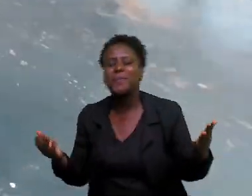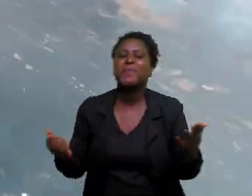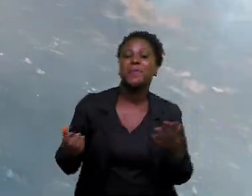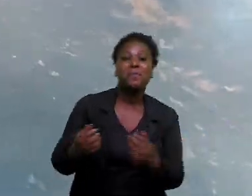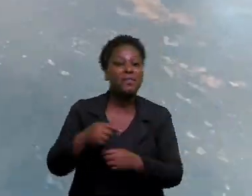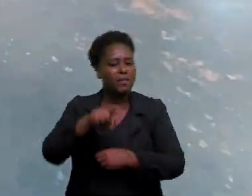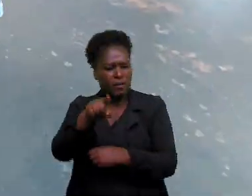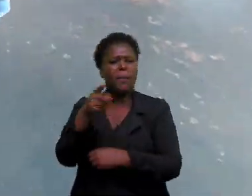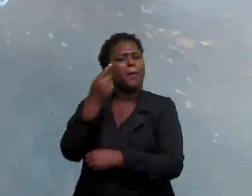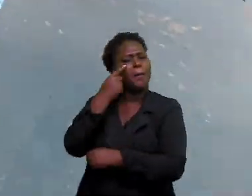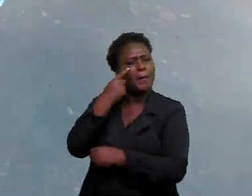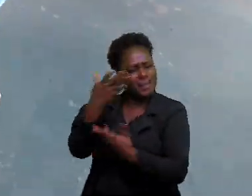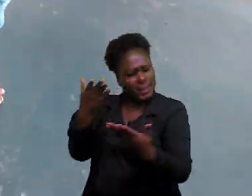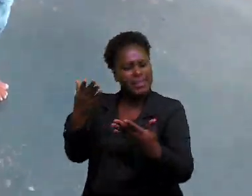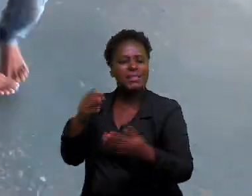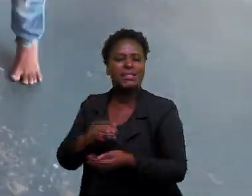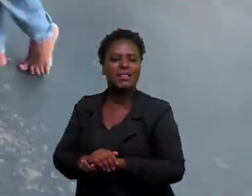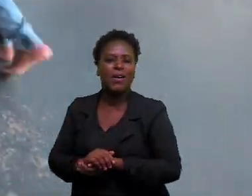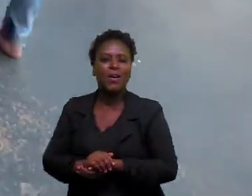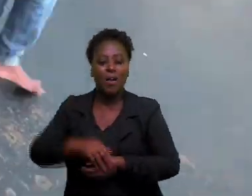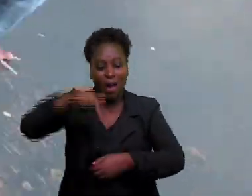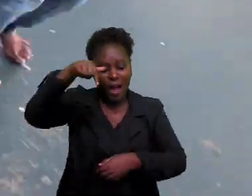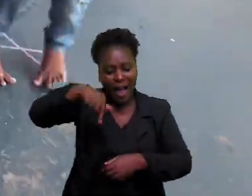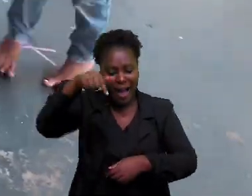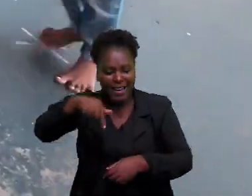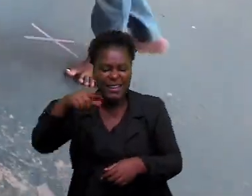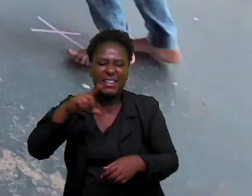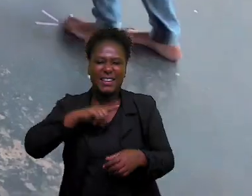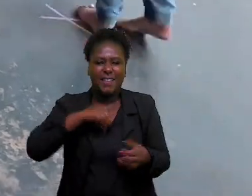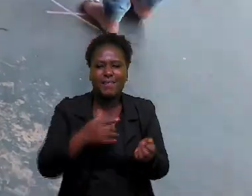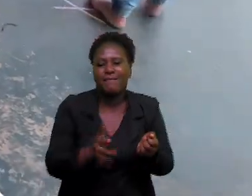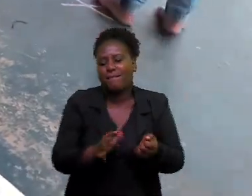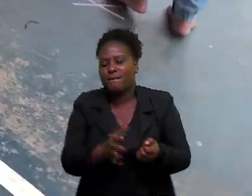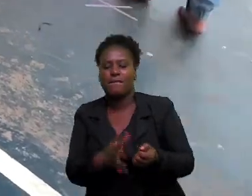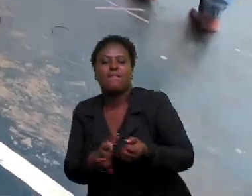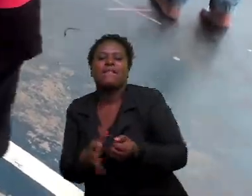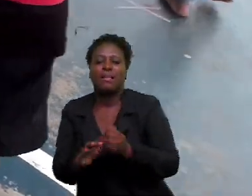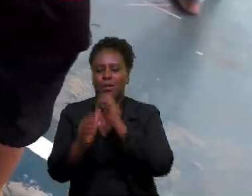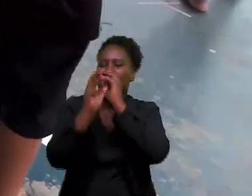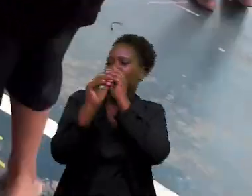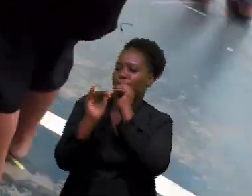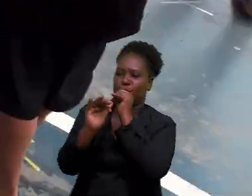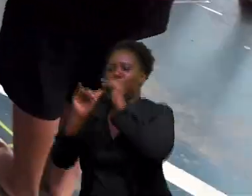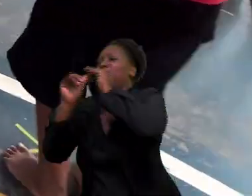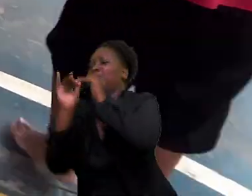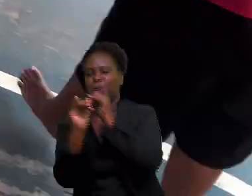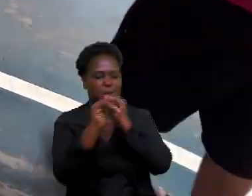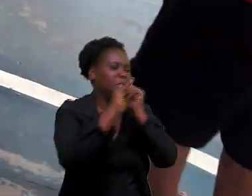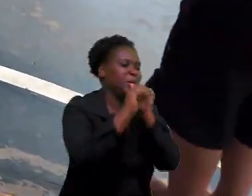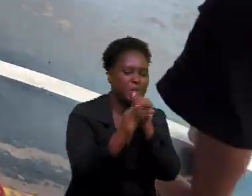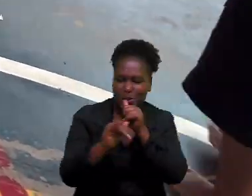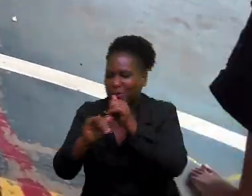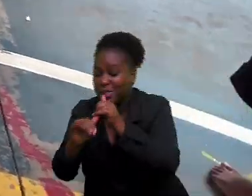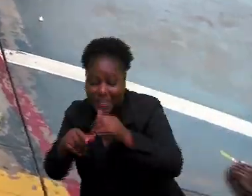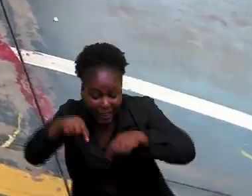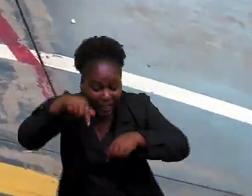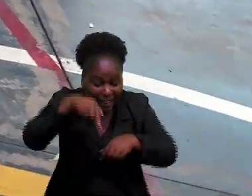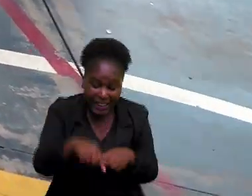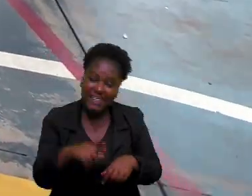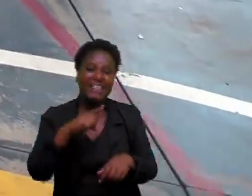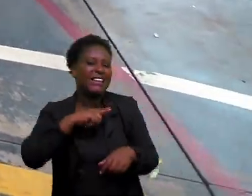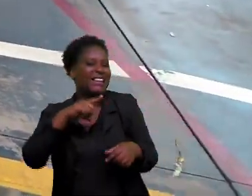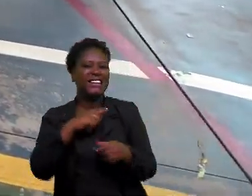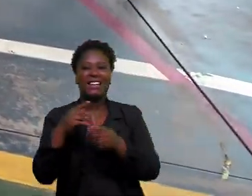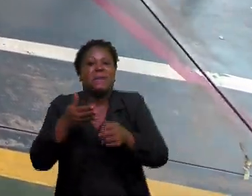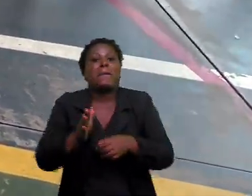Se liga, tritão só pra flauta e a carpa na harpa. Solha no baixo, melhor som não acho. Aqui nos metais tem